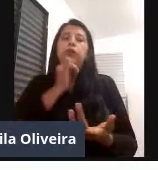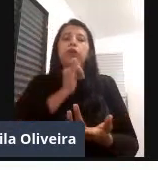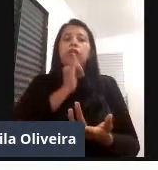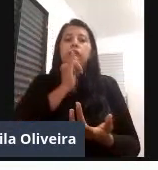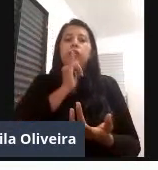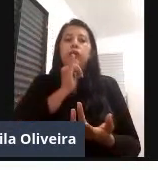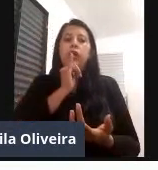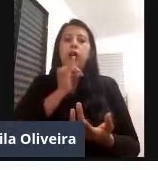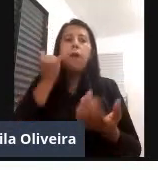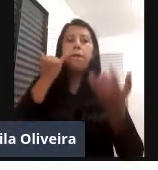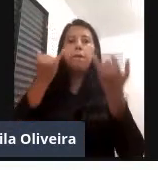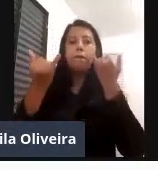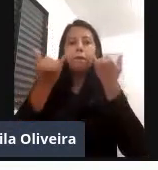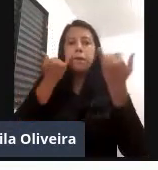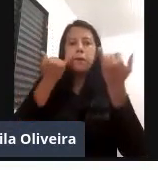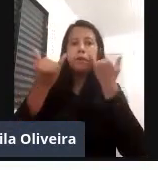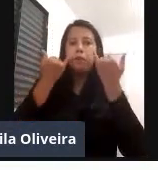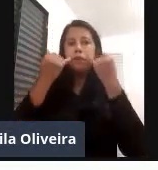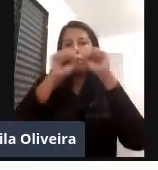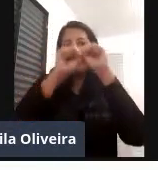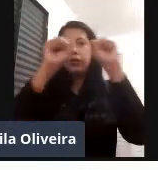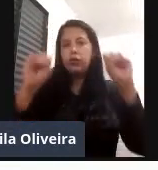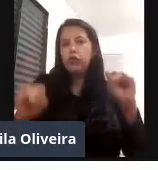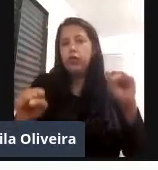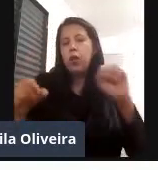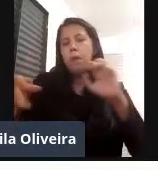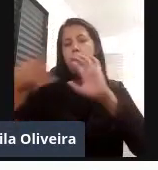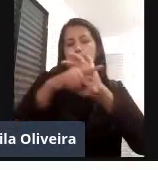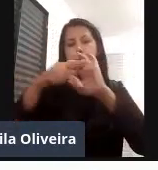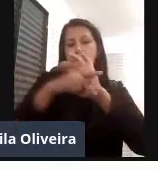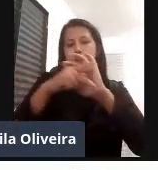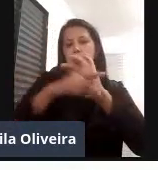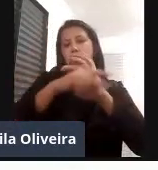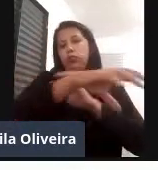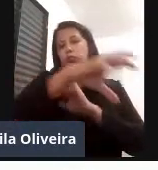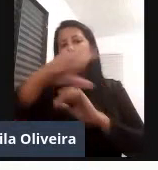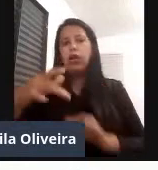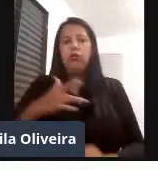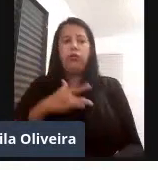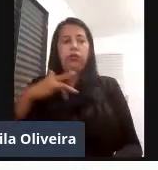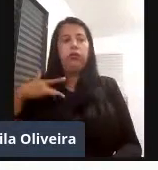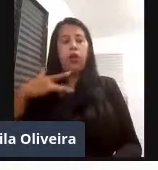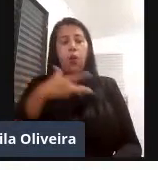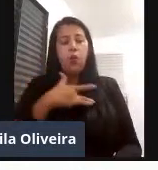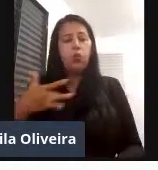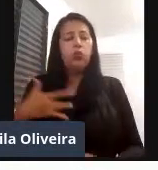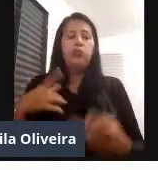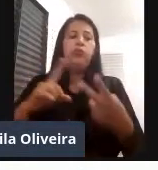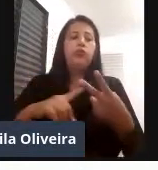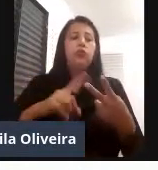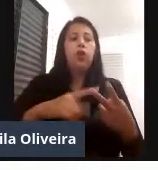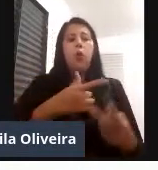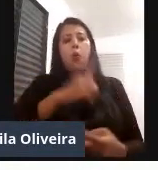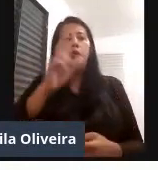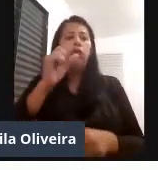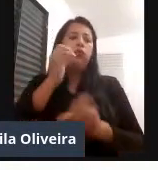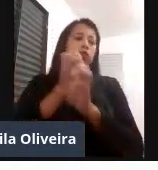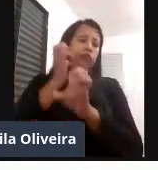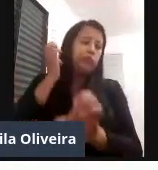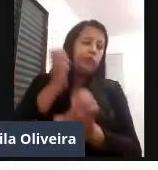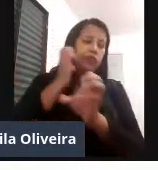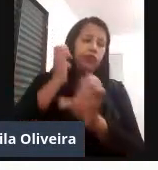tem bases de dados só da área de engenharia, a gente tem bases de dados multidisciplinar, ou seja, que vai ter